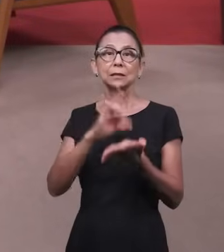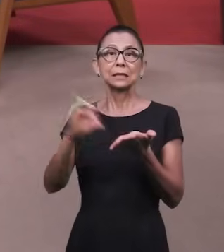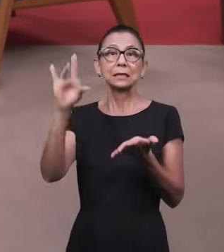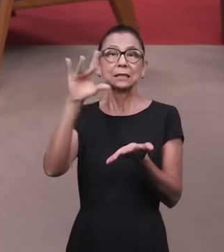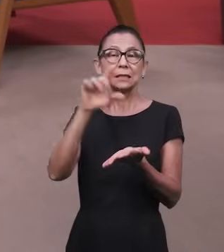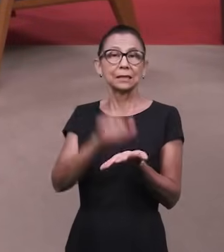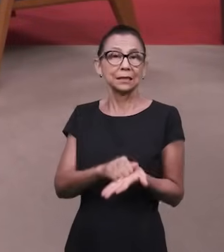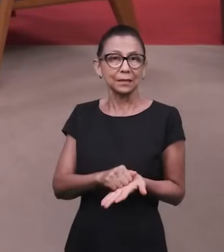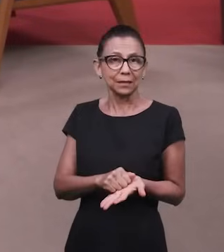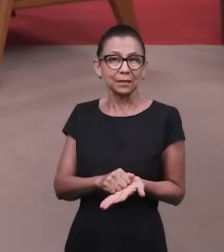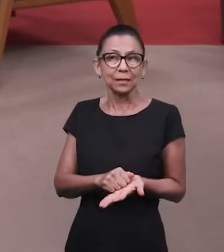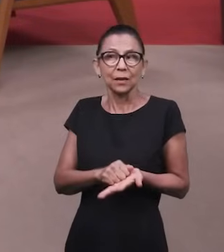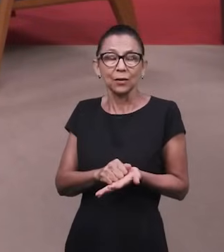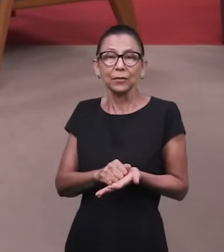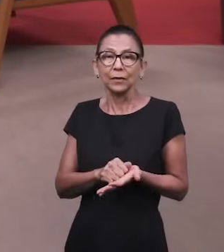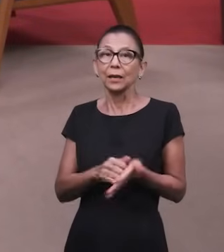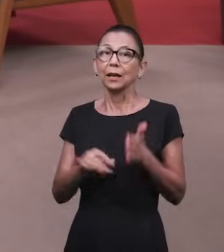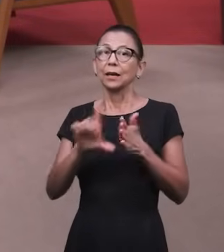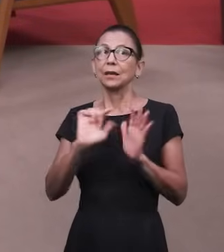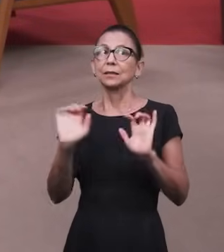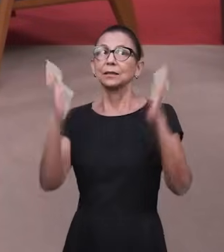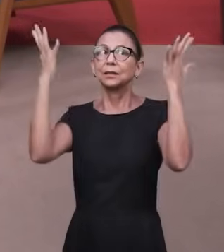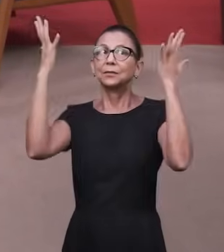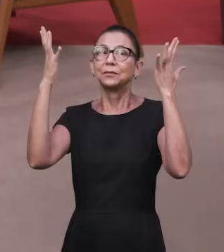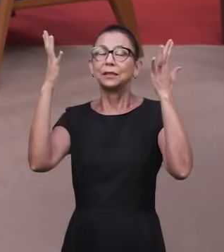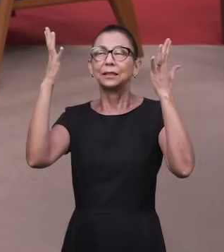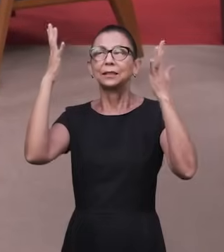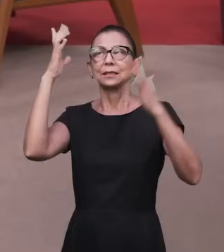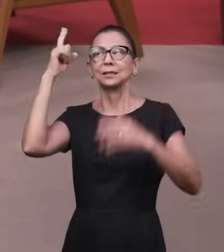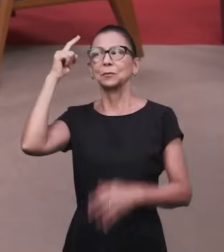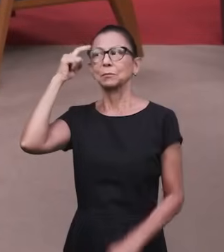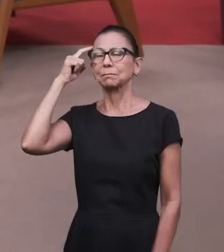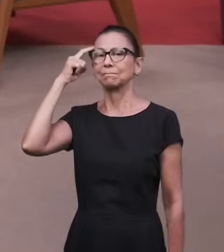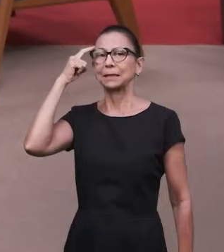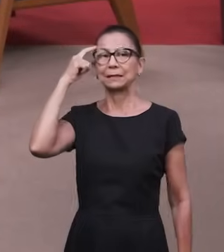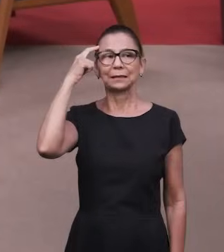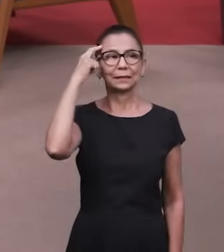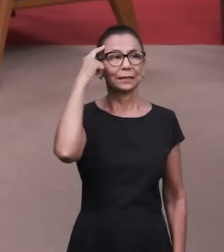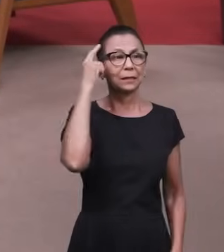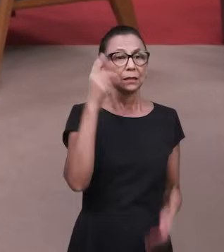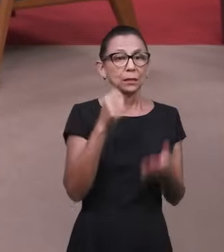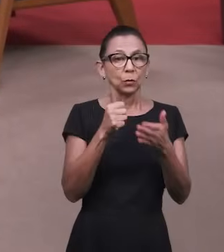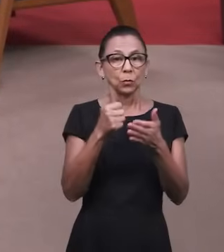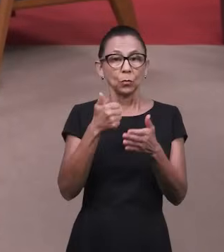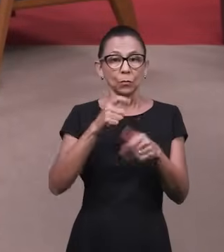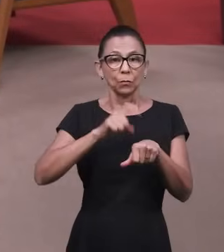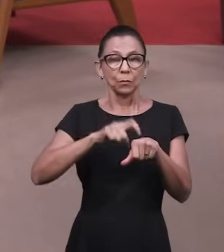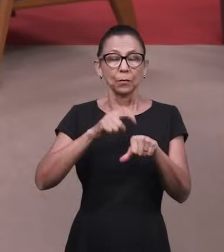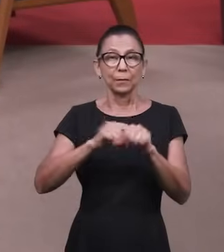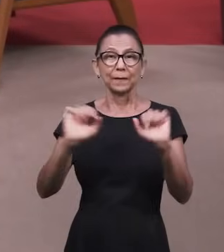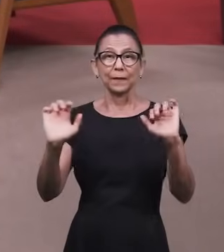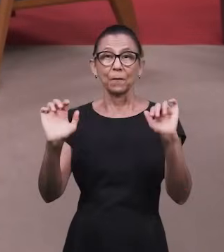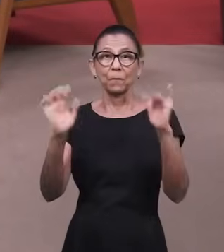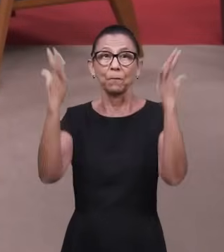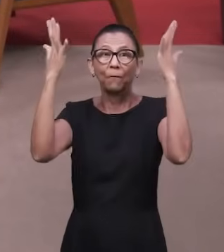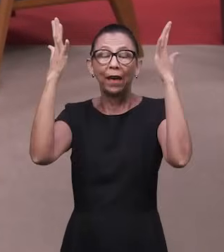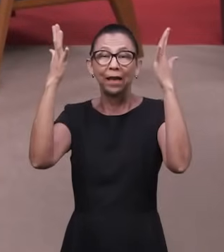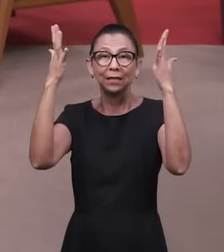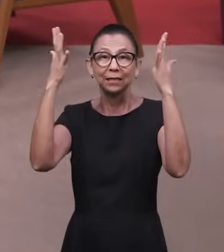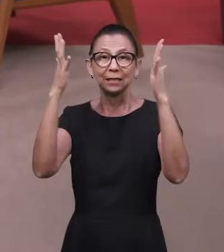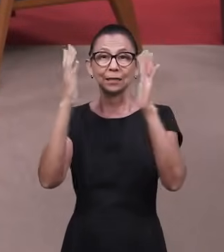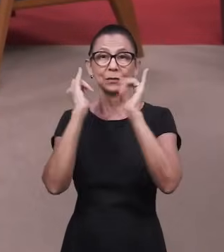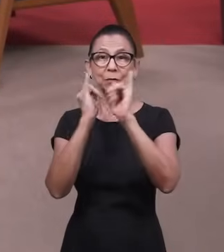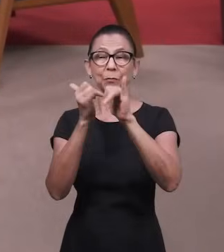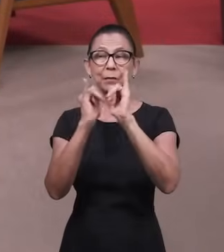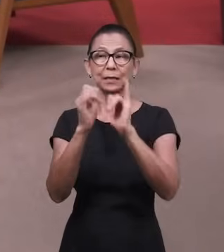vendo tudo isso acontecendo e pensando, da mesma maneira que a festa está chegando, que o momento está chegando e o júbilo